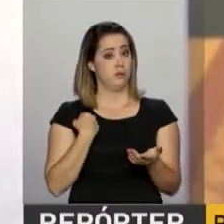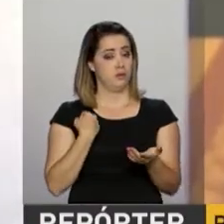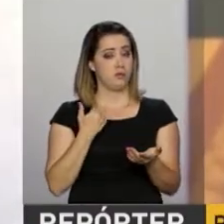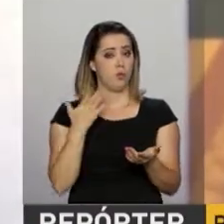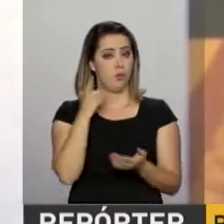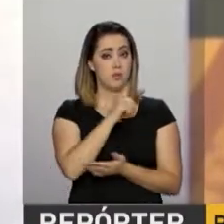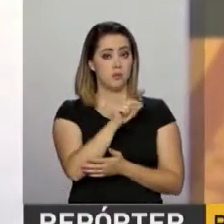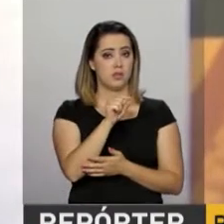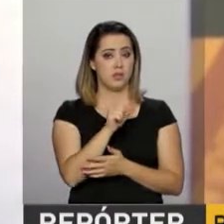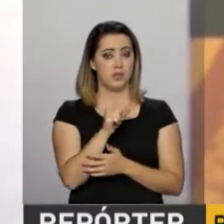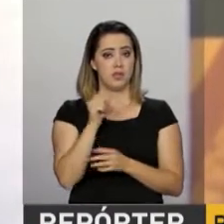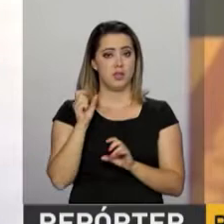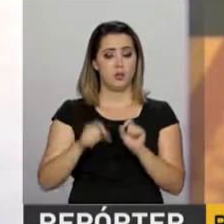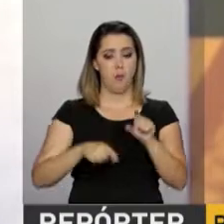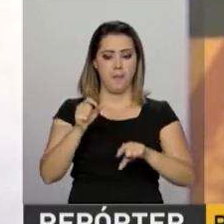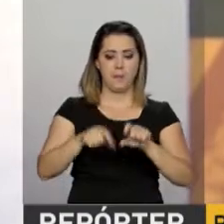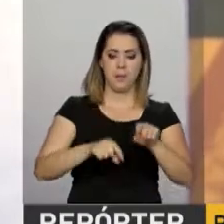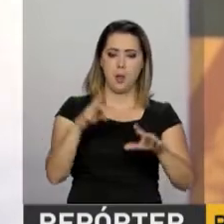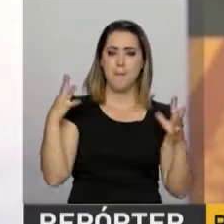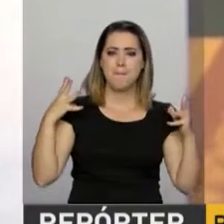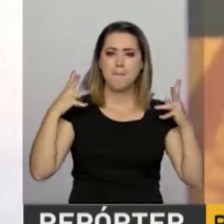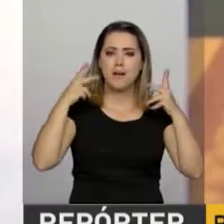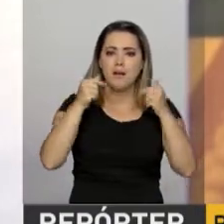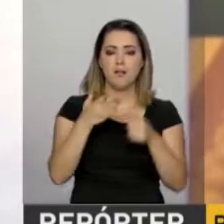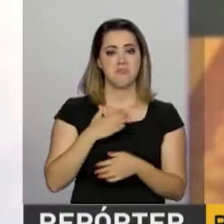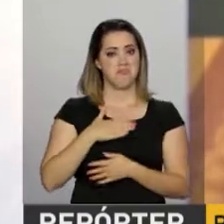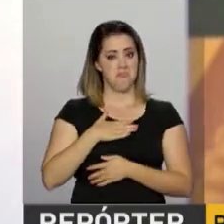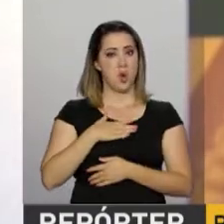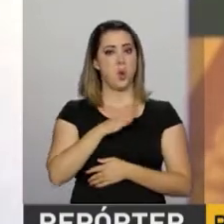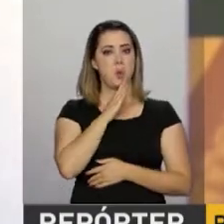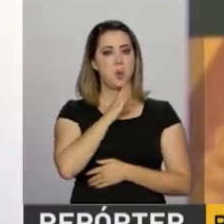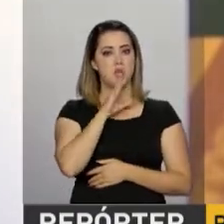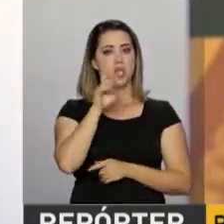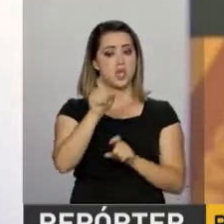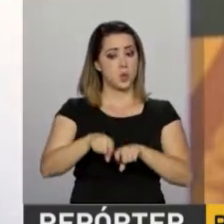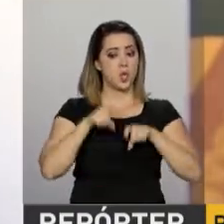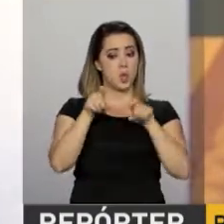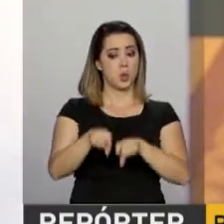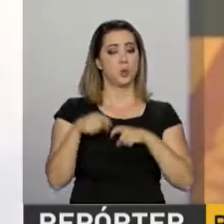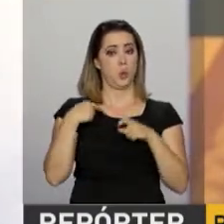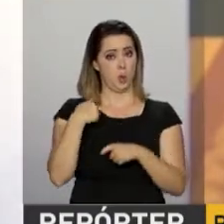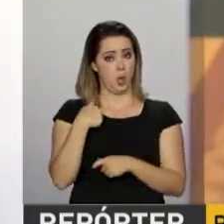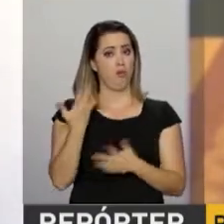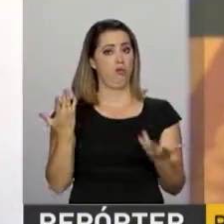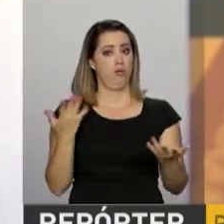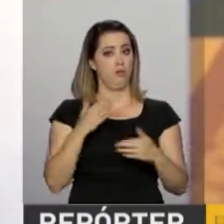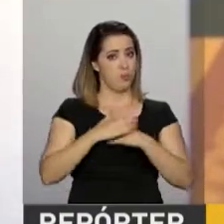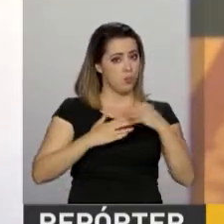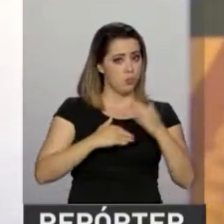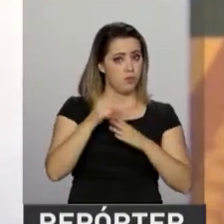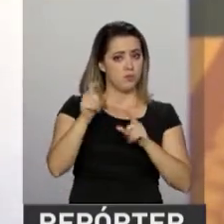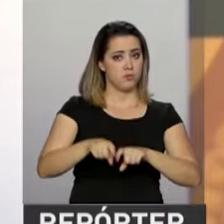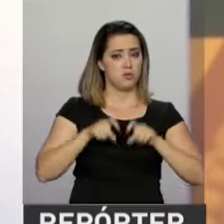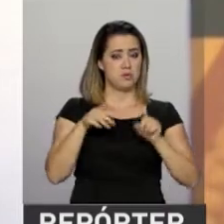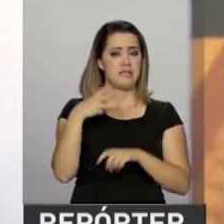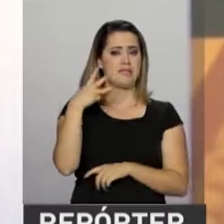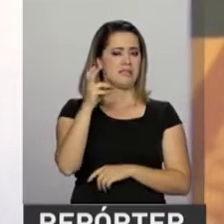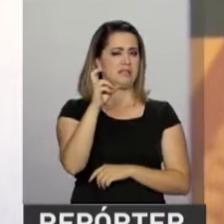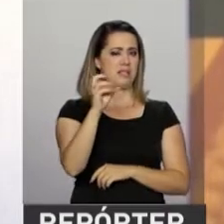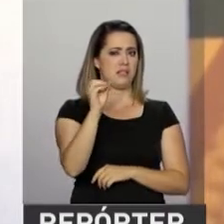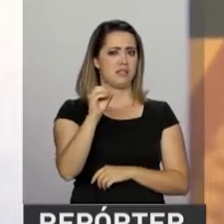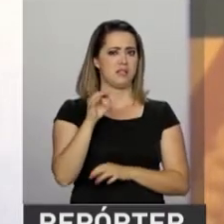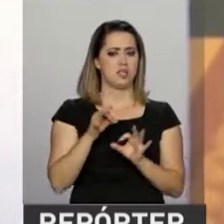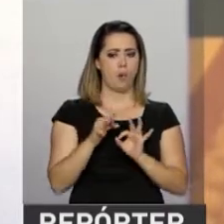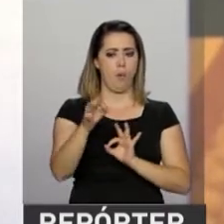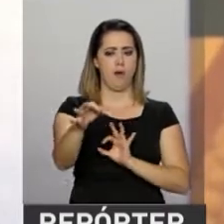excepcionais pelo meu conhecimento de agricultor não estamos falando alguma coisa como 350 a 360 roupas por